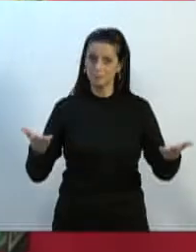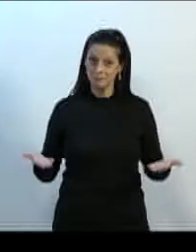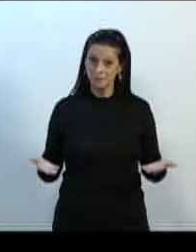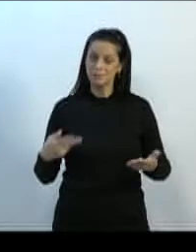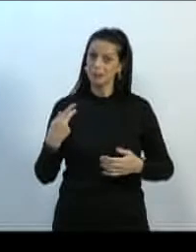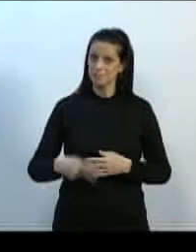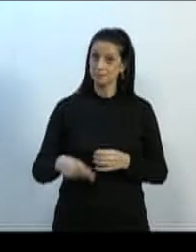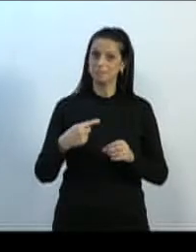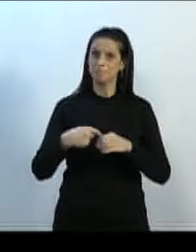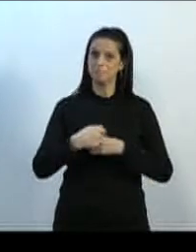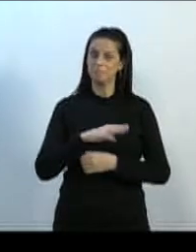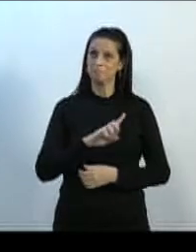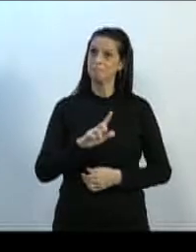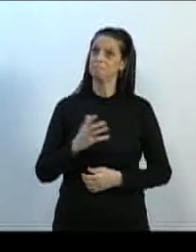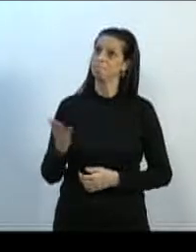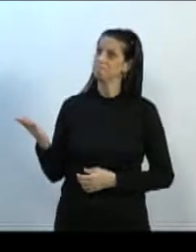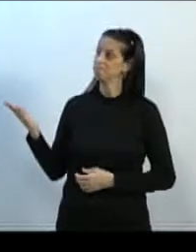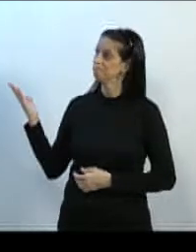cidade de Blumenau.